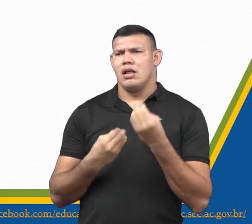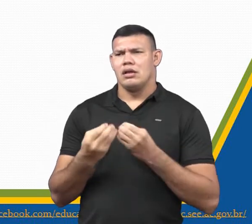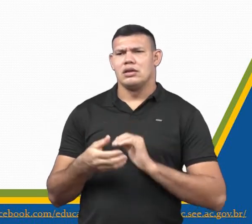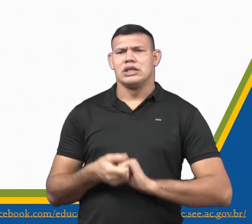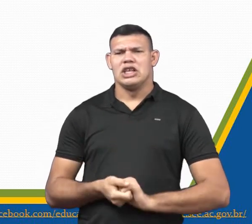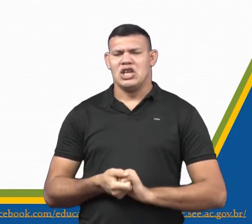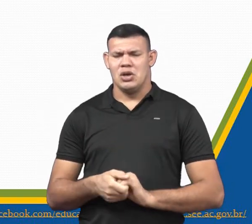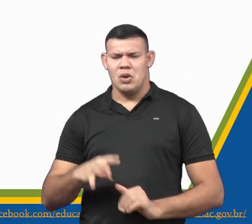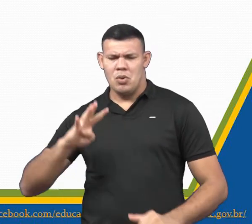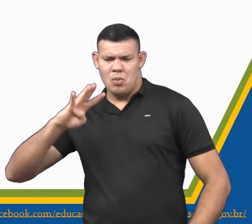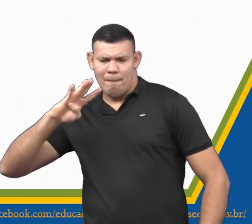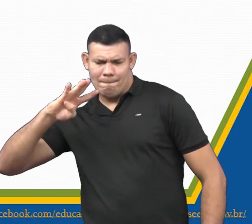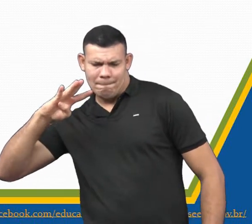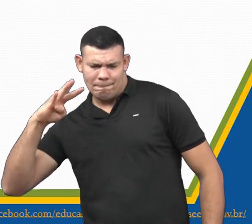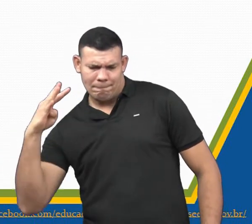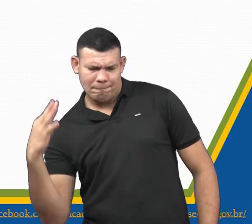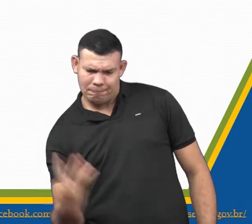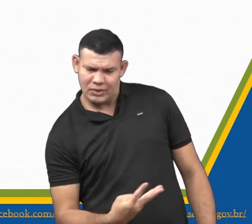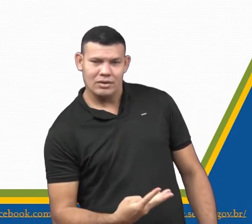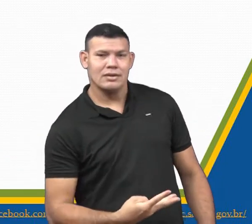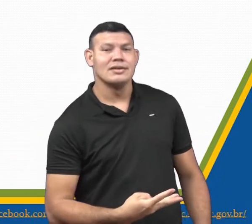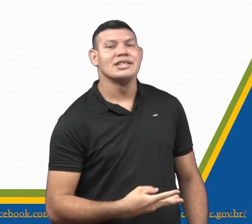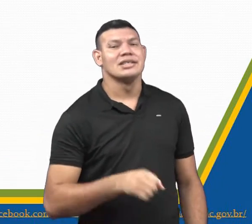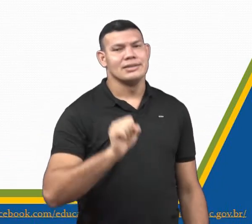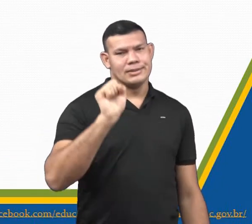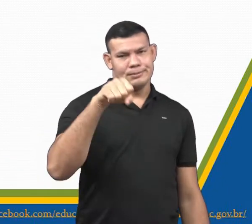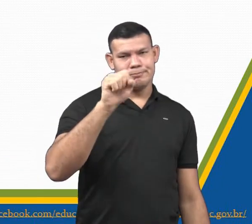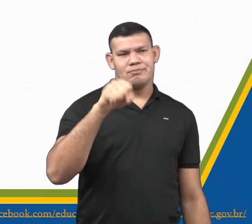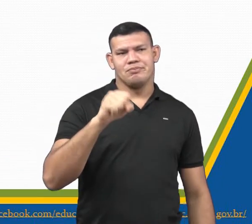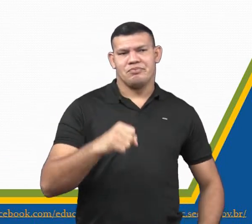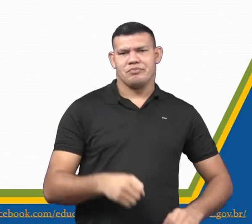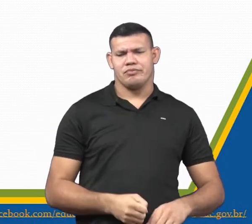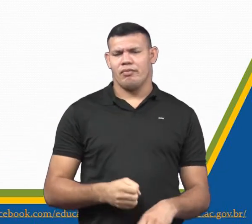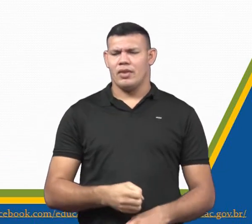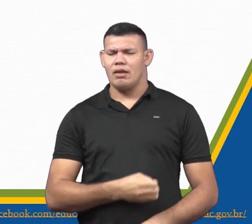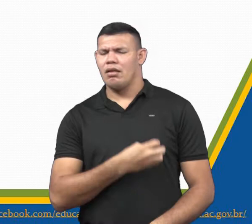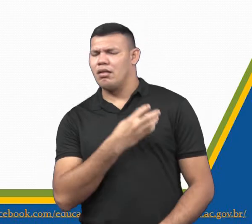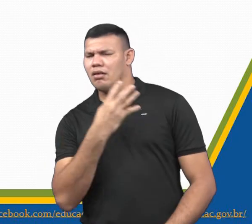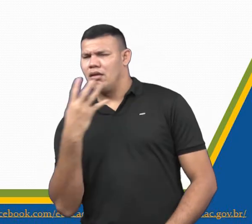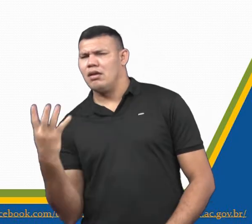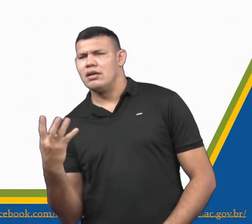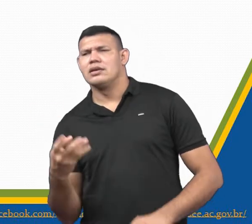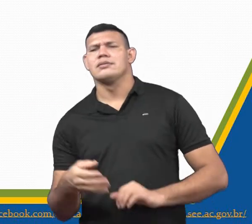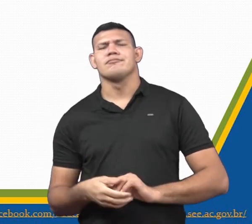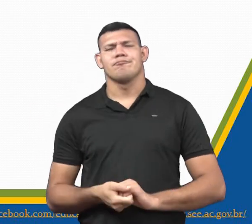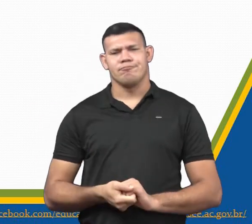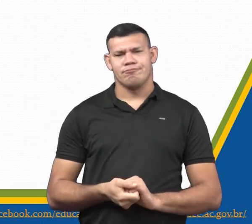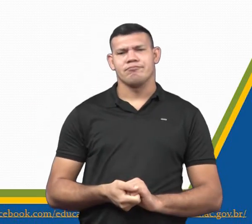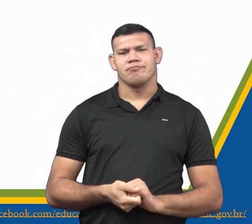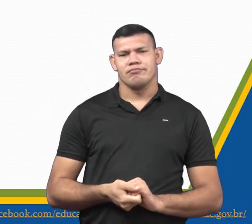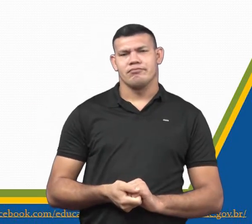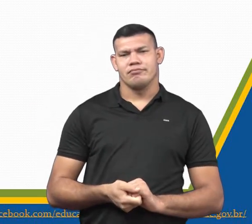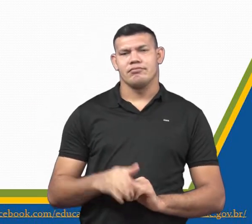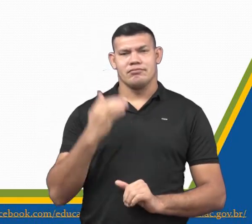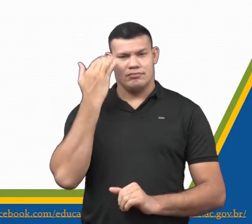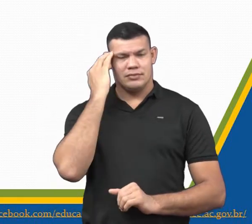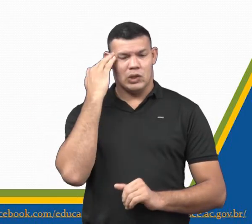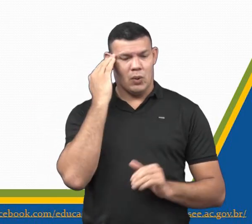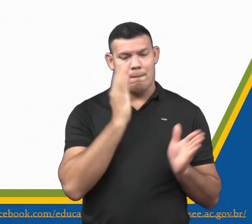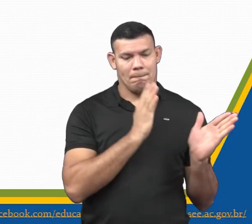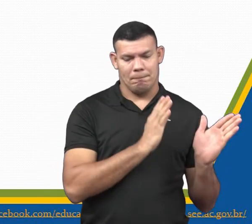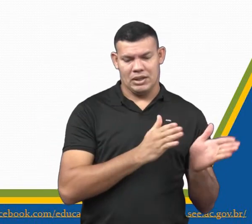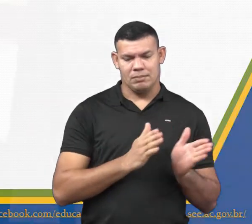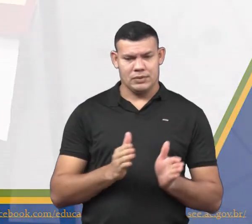o seu valor, ou seja, a quantidade que nós temos nele dentro da posição que